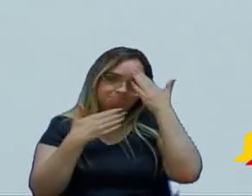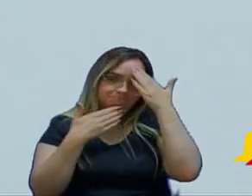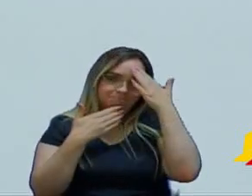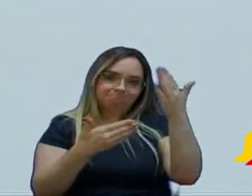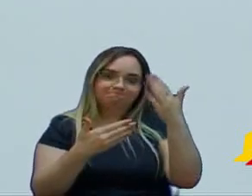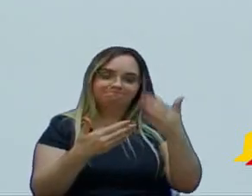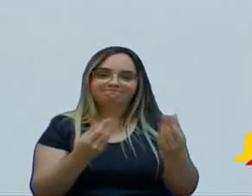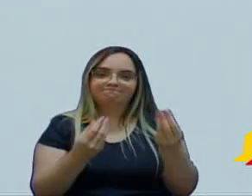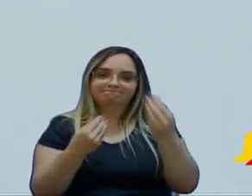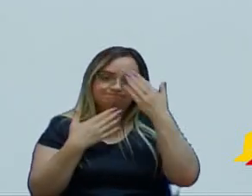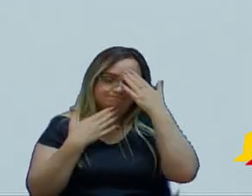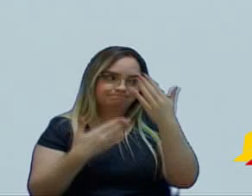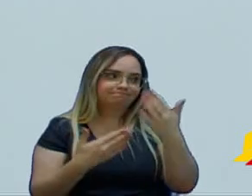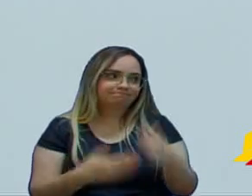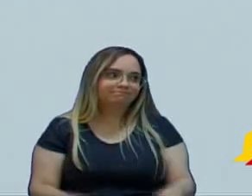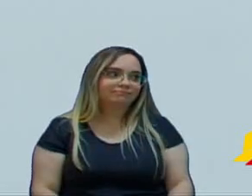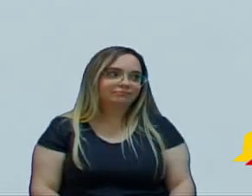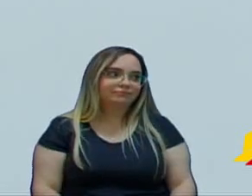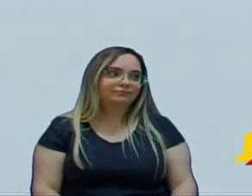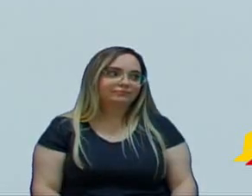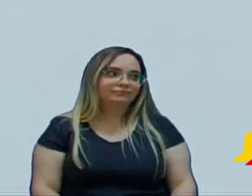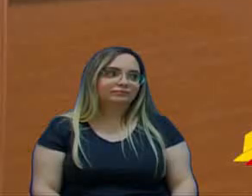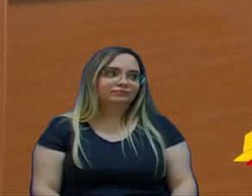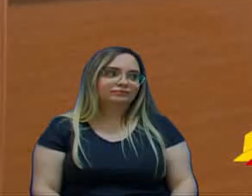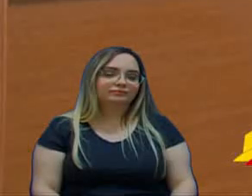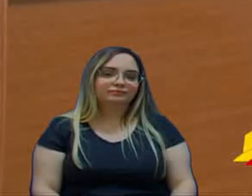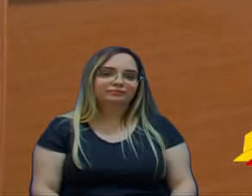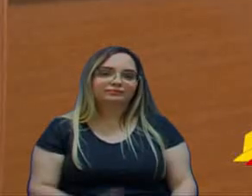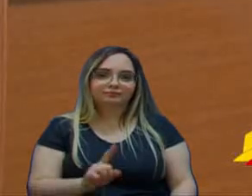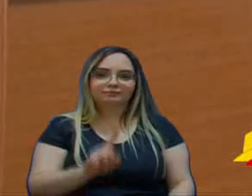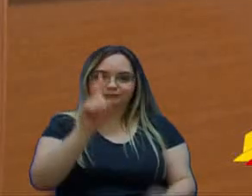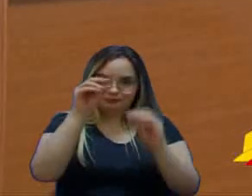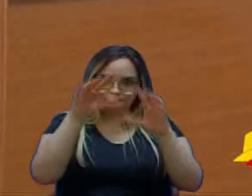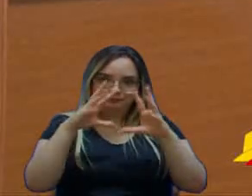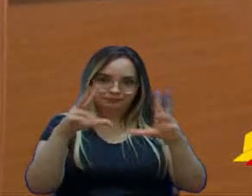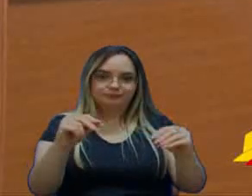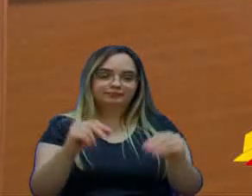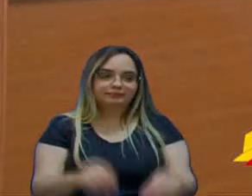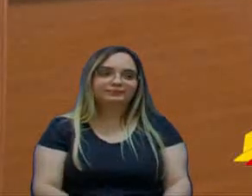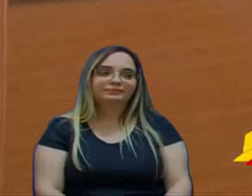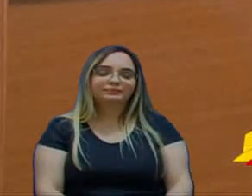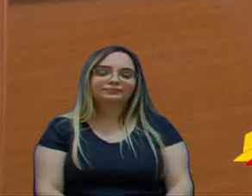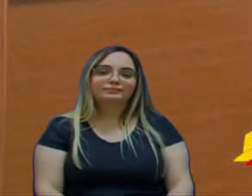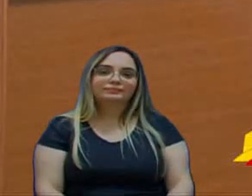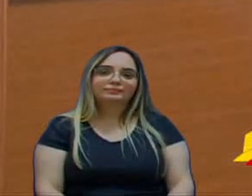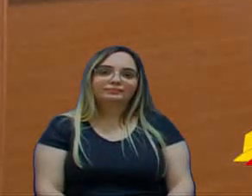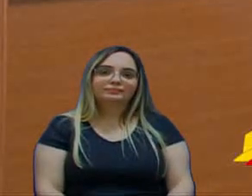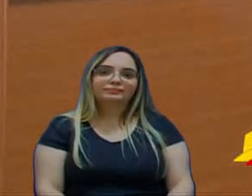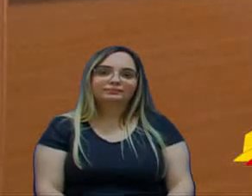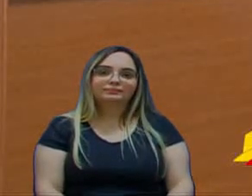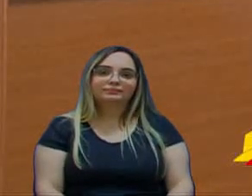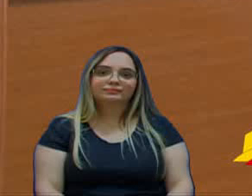presidente. Muito obrigado por deixar a palavra. Tenho dito, presidente. Deus abençoe a todos.